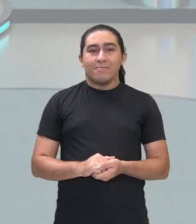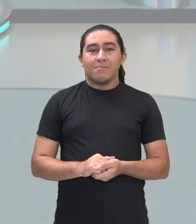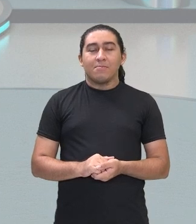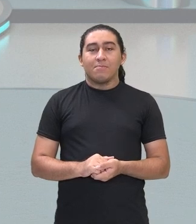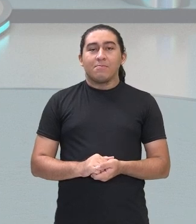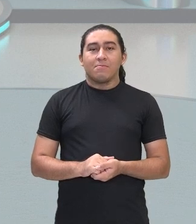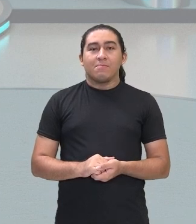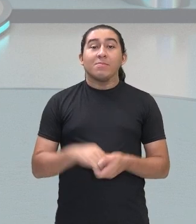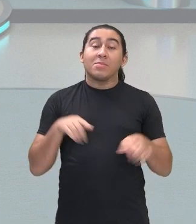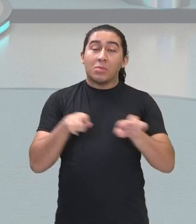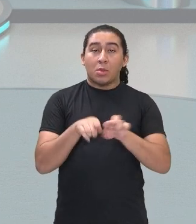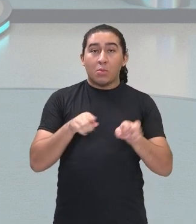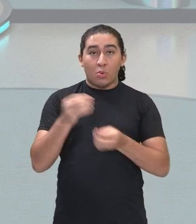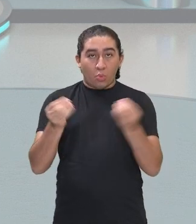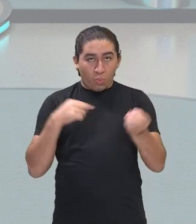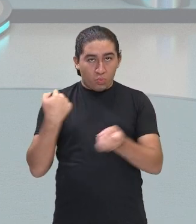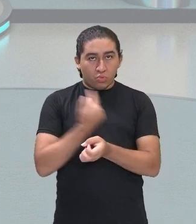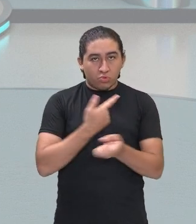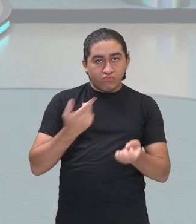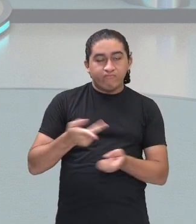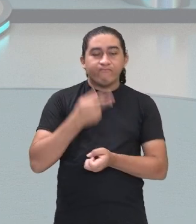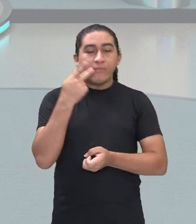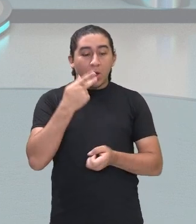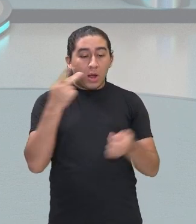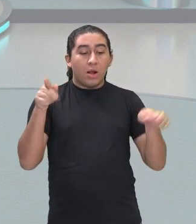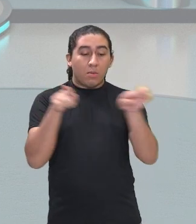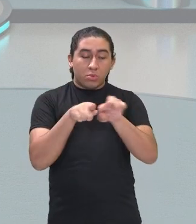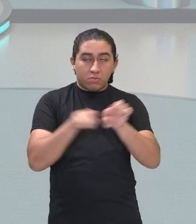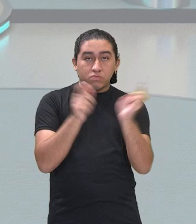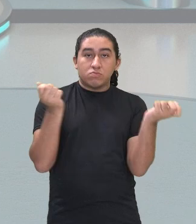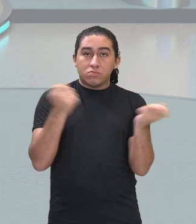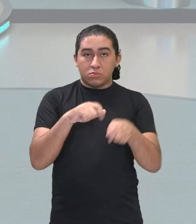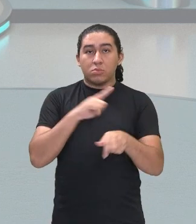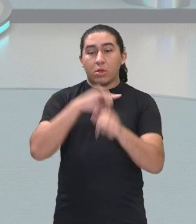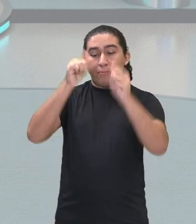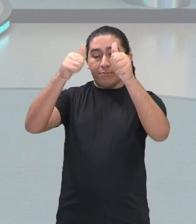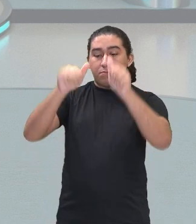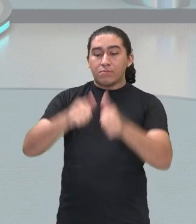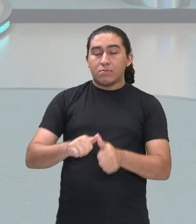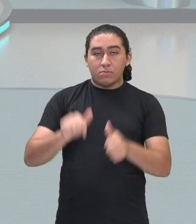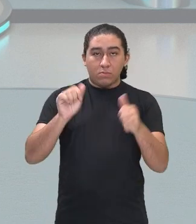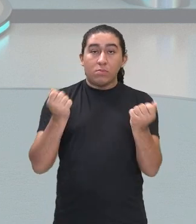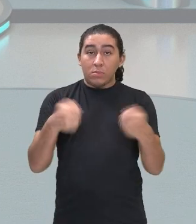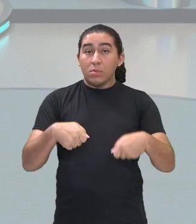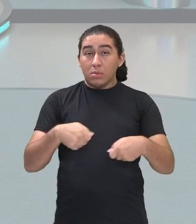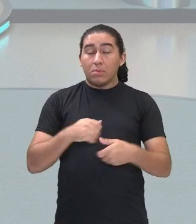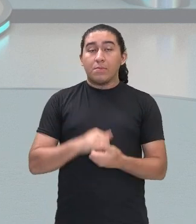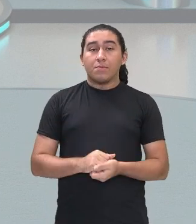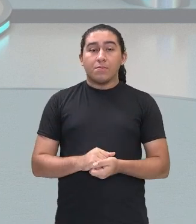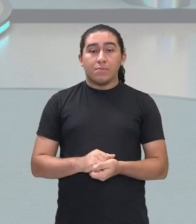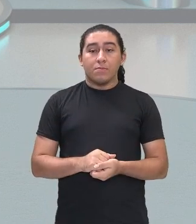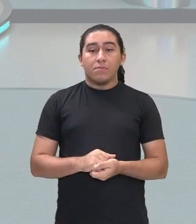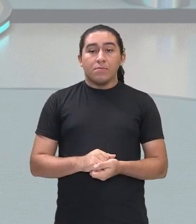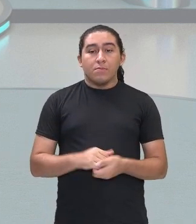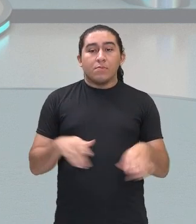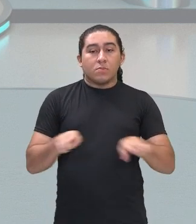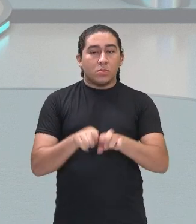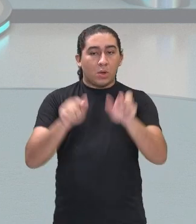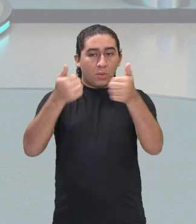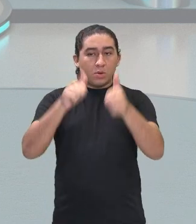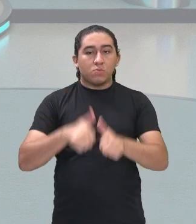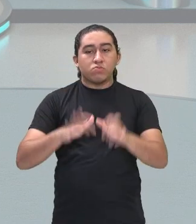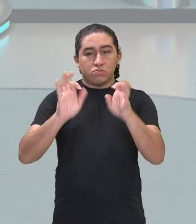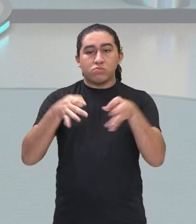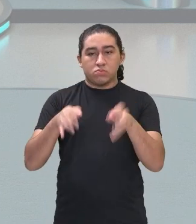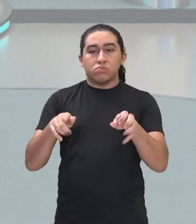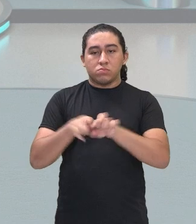o modo que a gente fala, vai fazendo aqueles gestos e eles vão também analisando